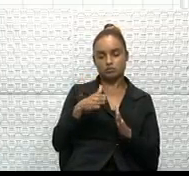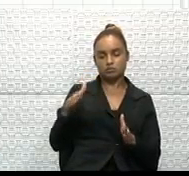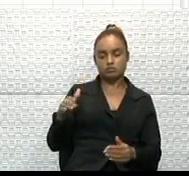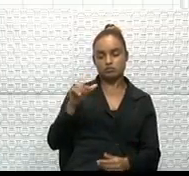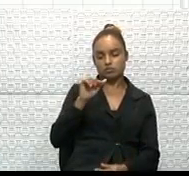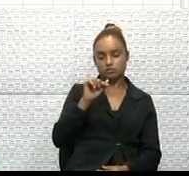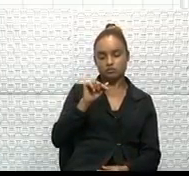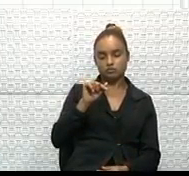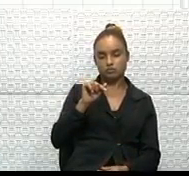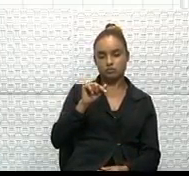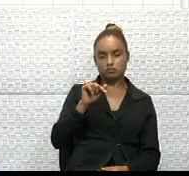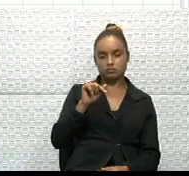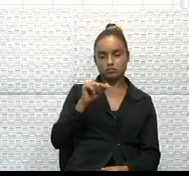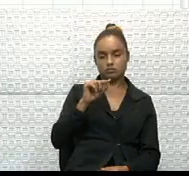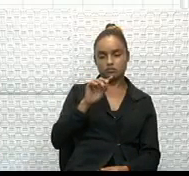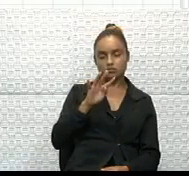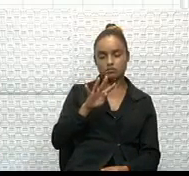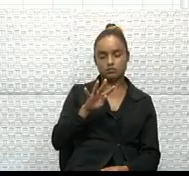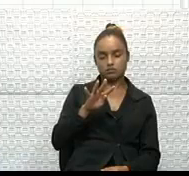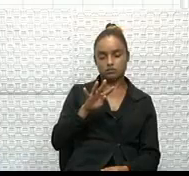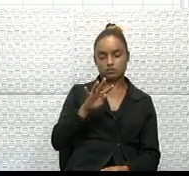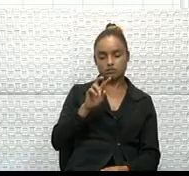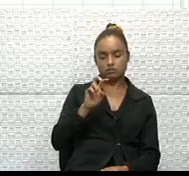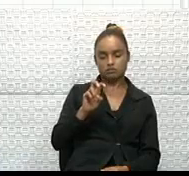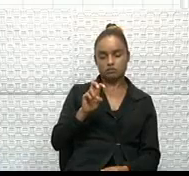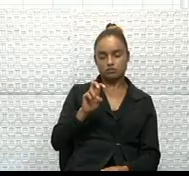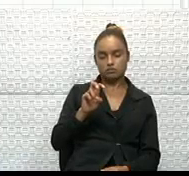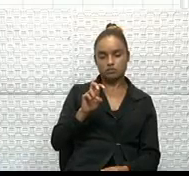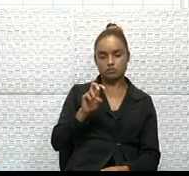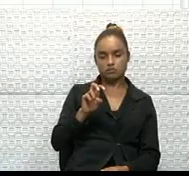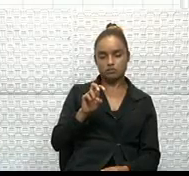7, 4, 5,